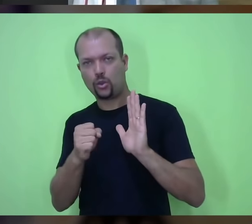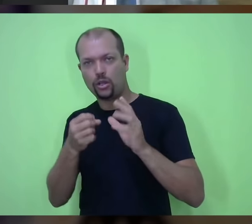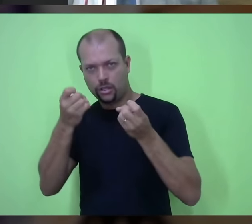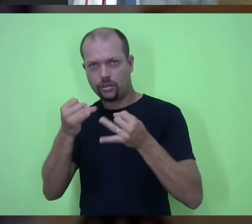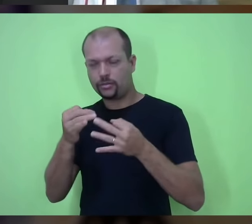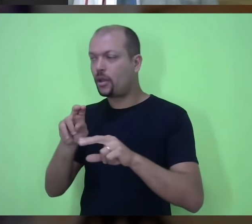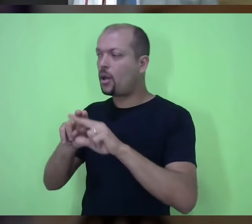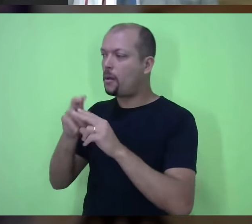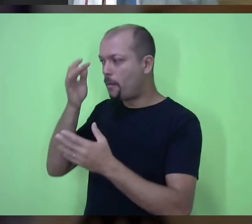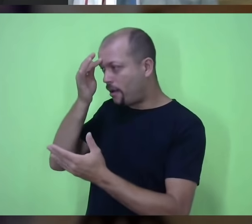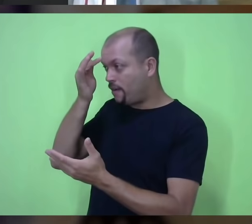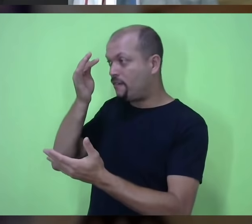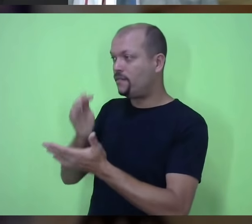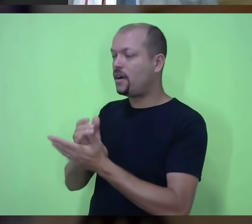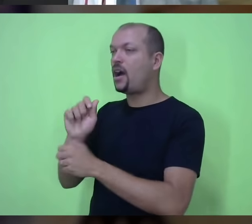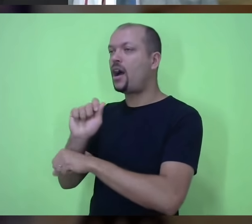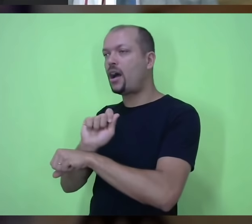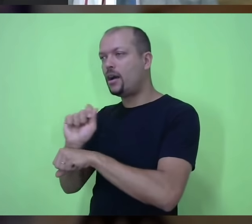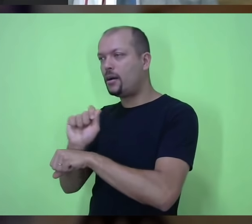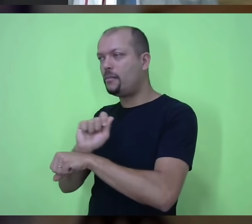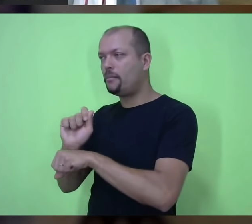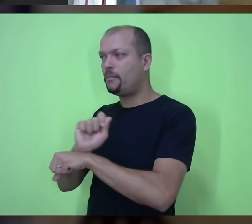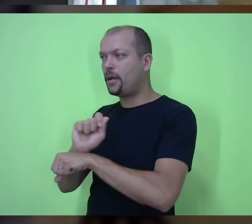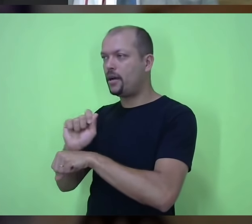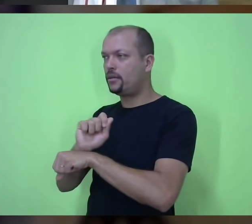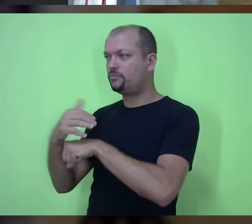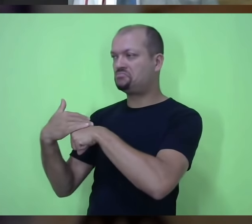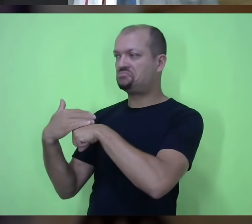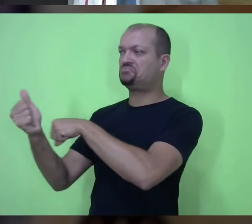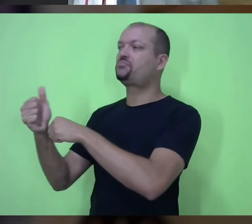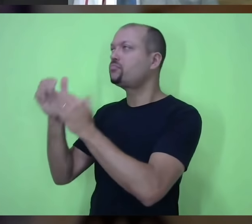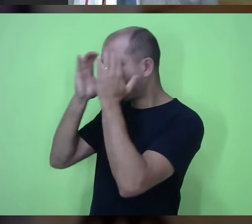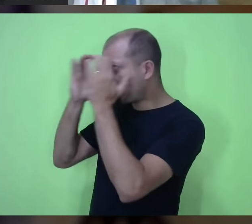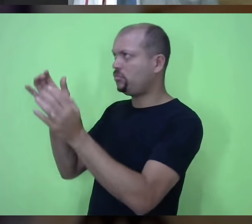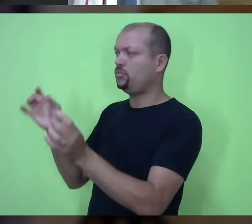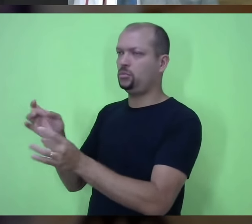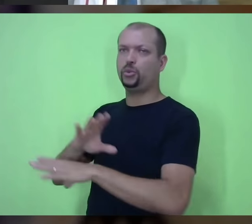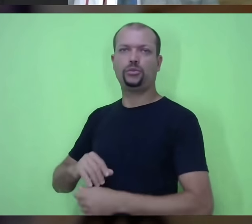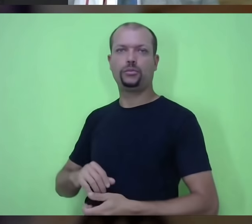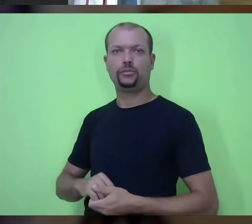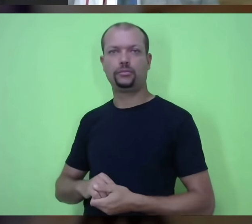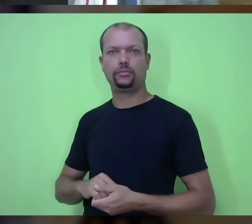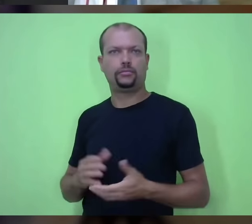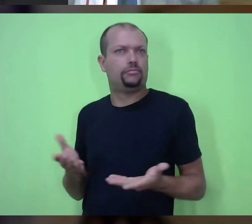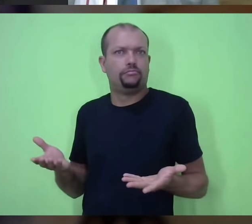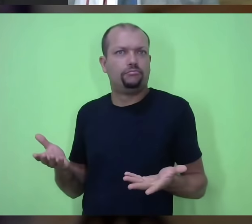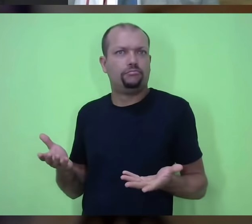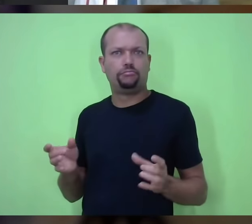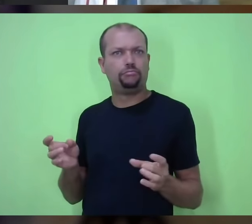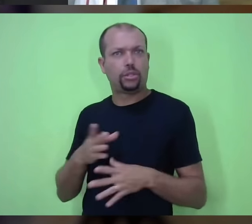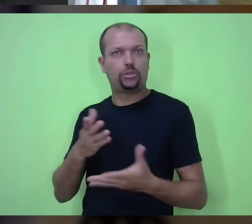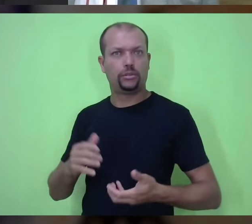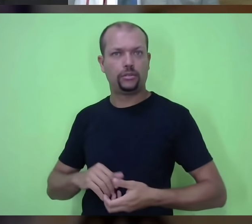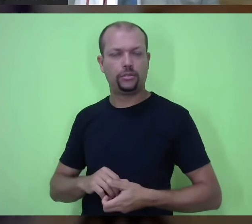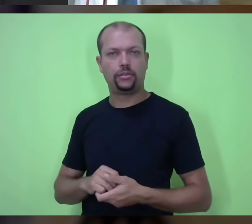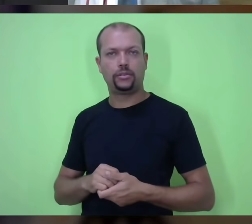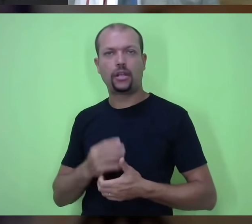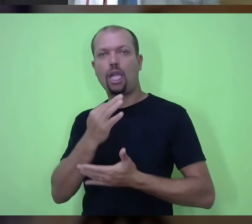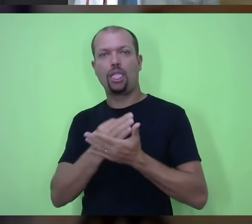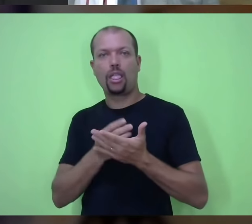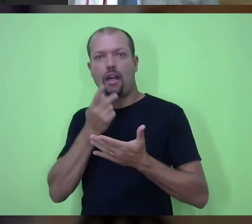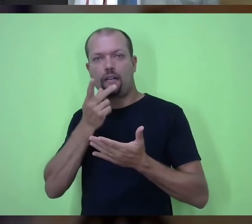diz, pela fé, Abraão, quando chamado, obedeceu. Né? E você vê isso muito fortemente. O próprio